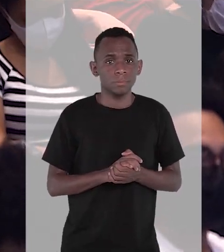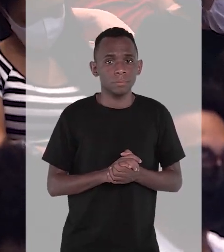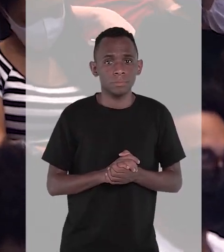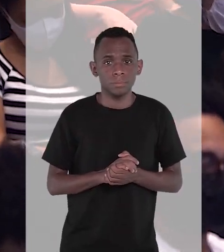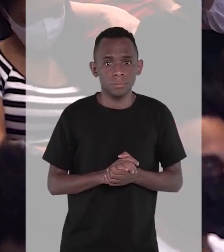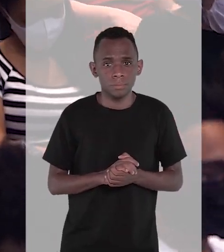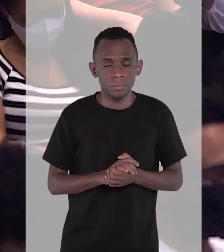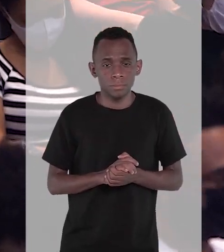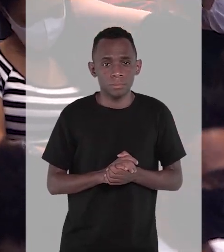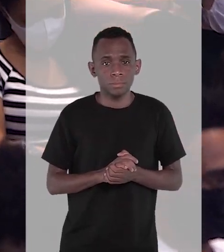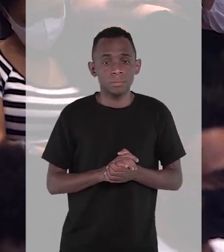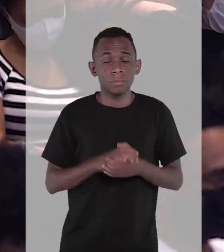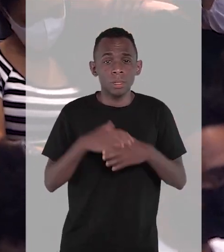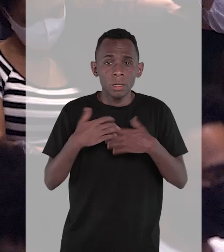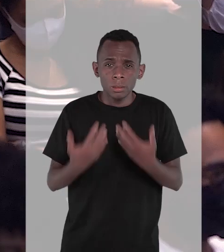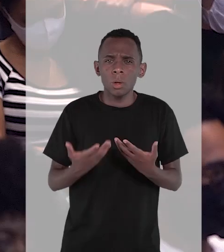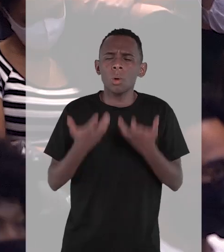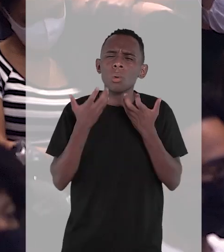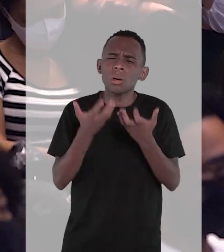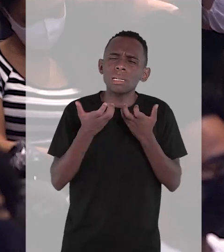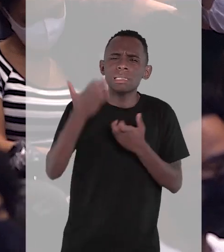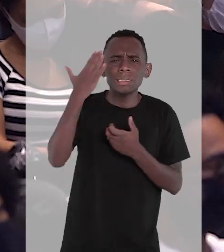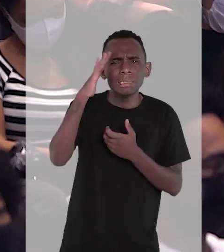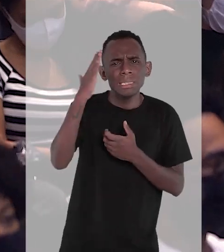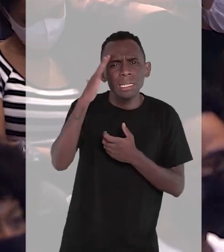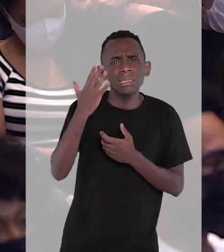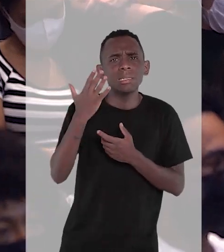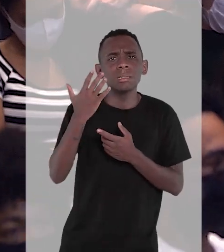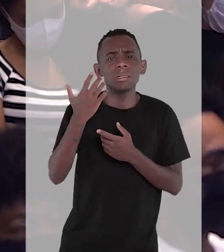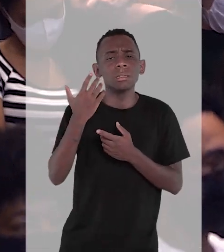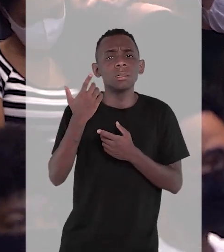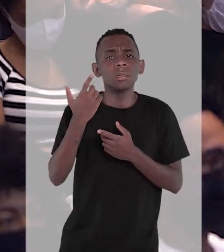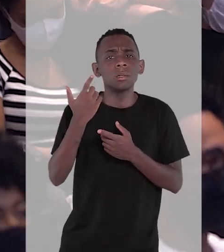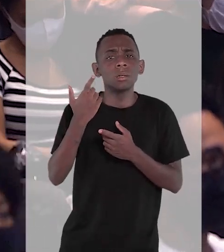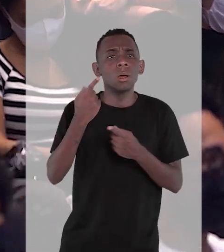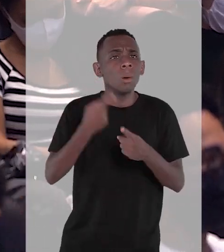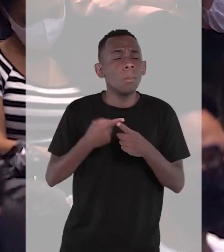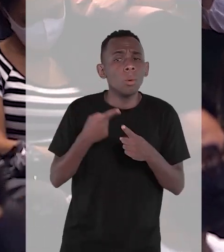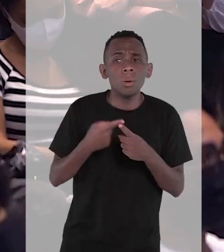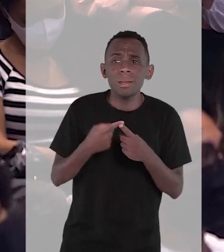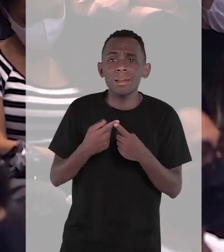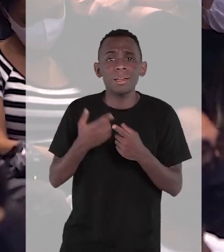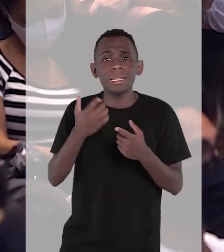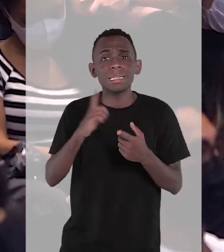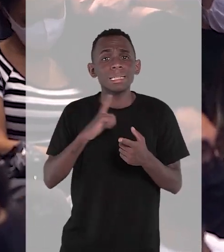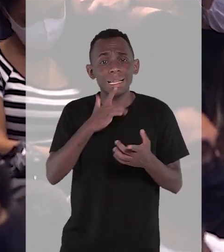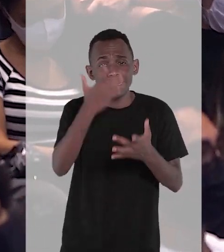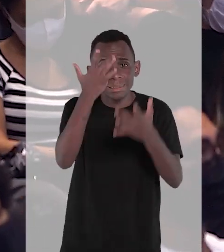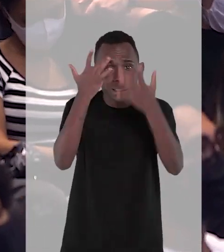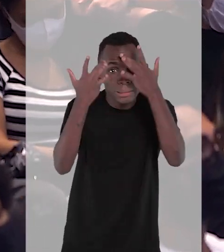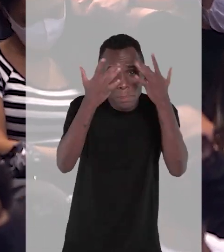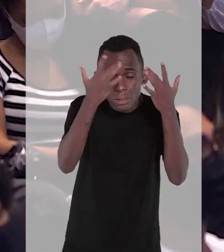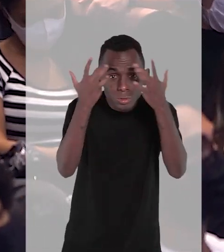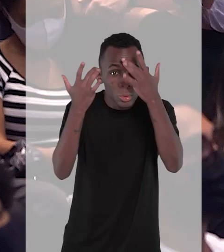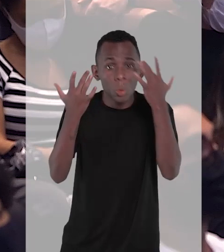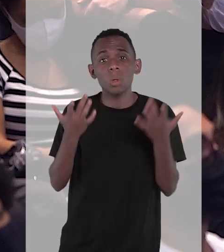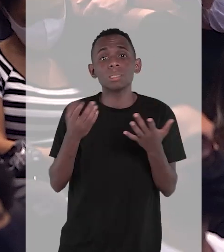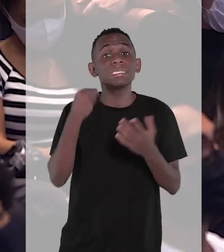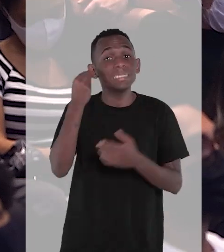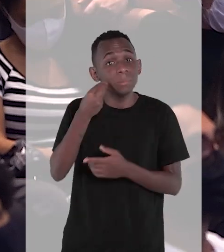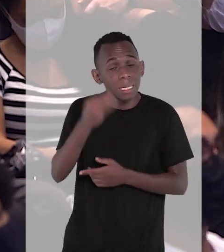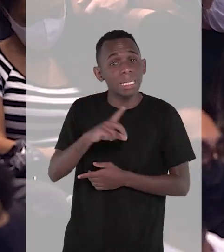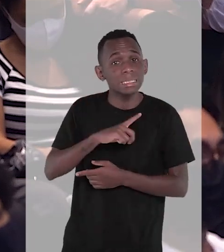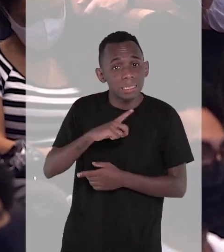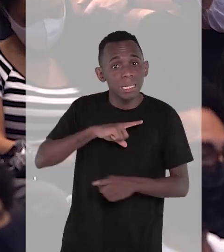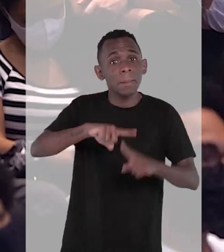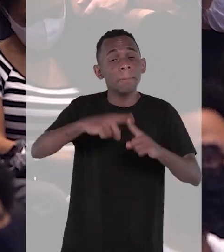o hino da anistia. Então, eu queria entender esse contraste humano louco, como é que pessoas que,